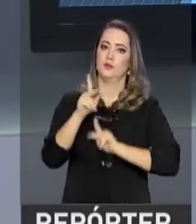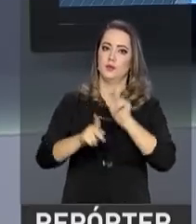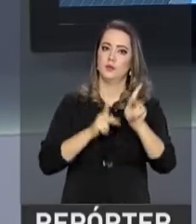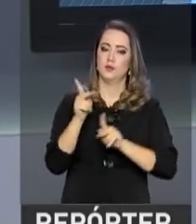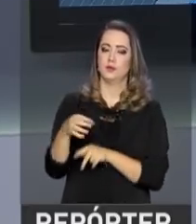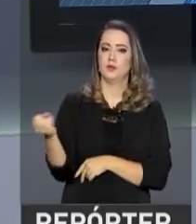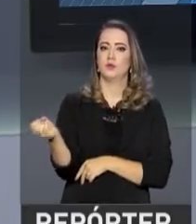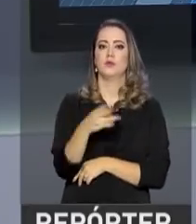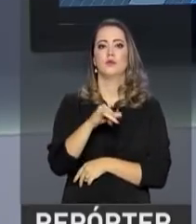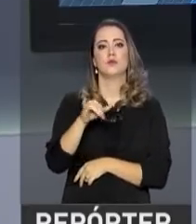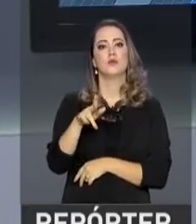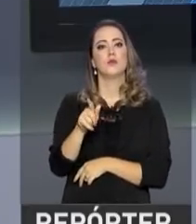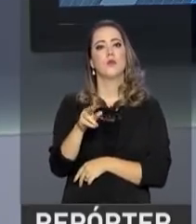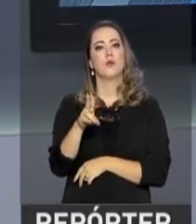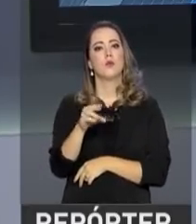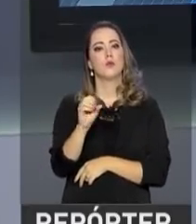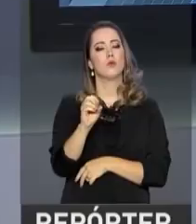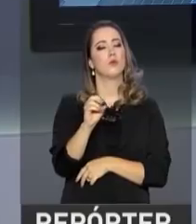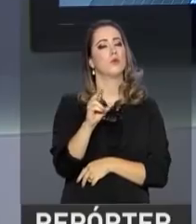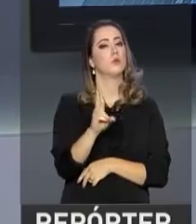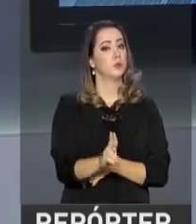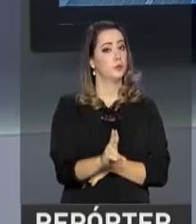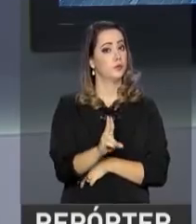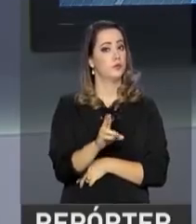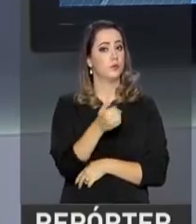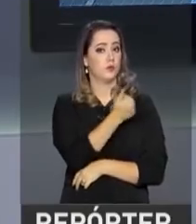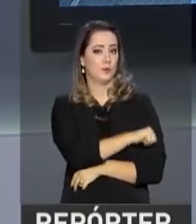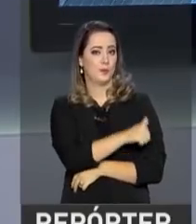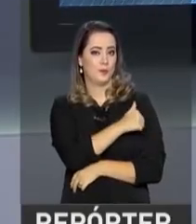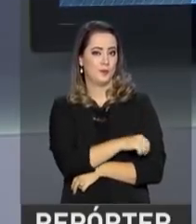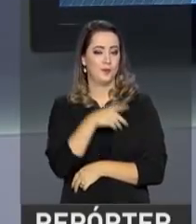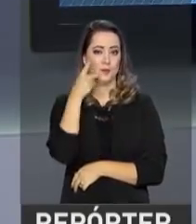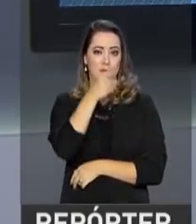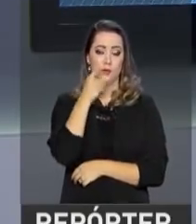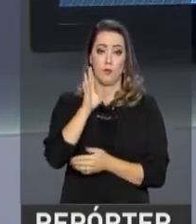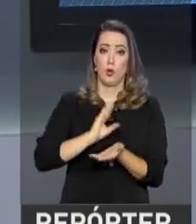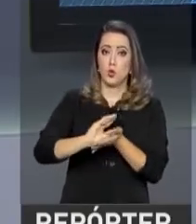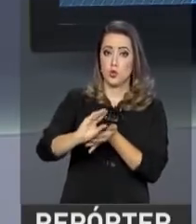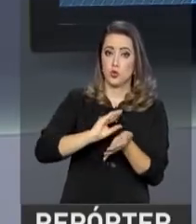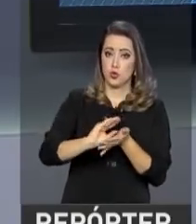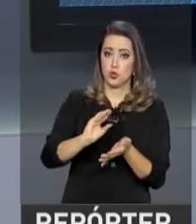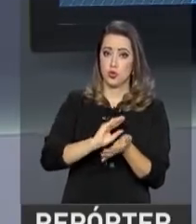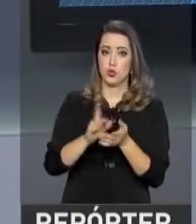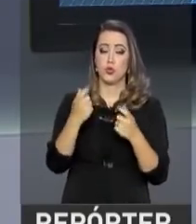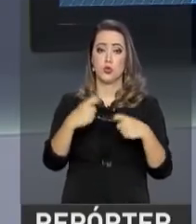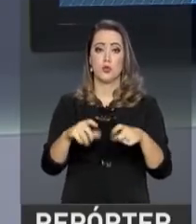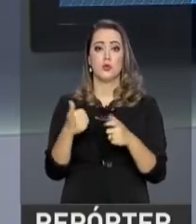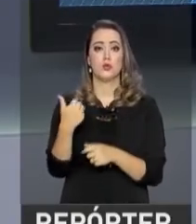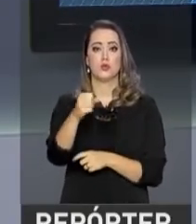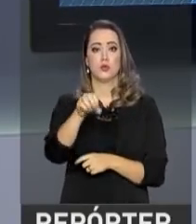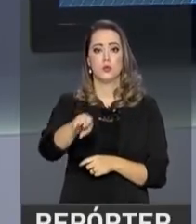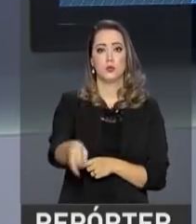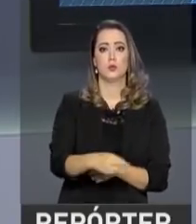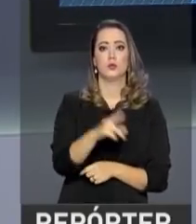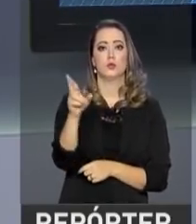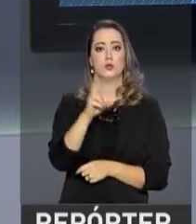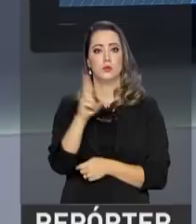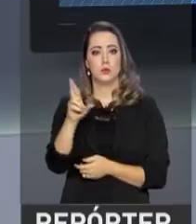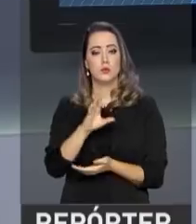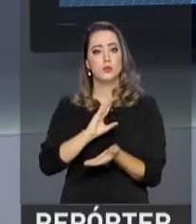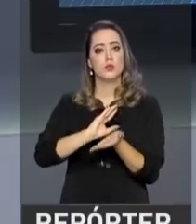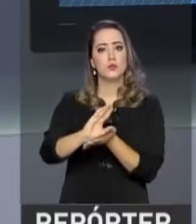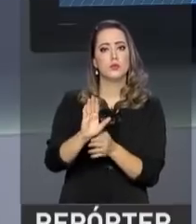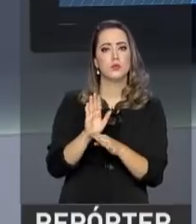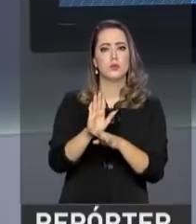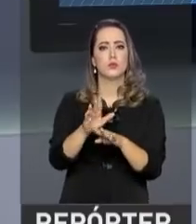entregues à população de nova iguaçu no rio de janeiro neste domingo o investimento residencial nice foi de 18 milhões de reais